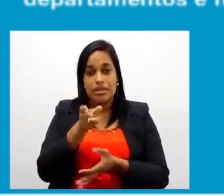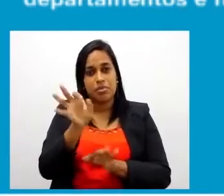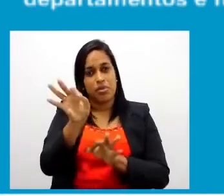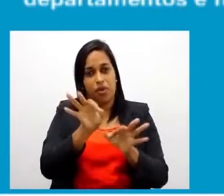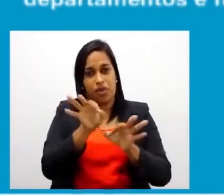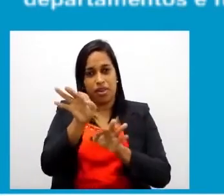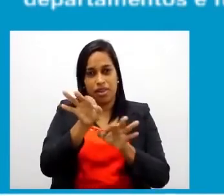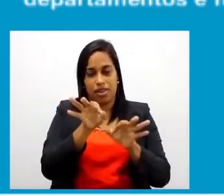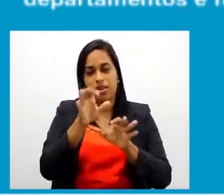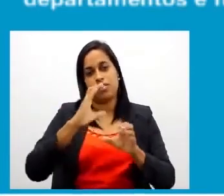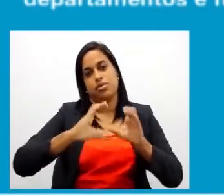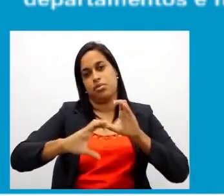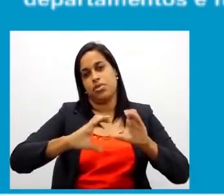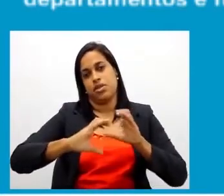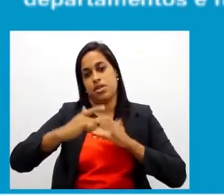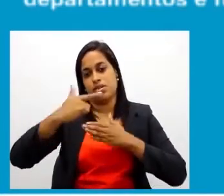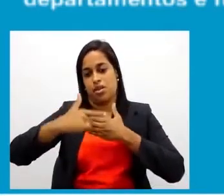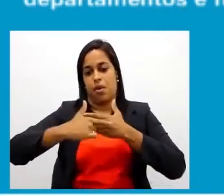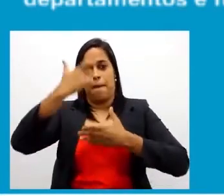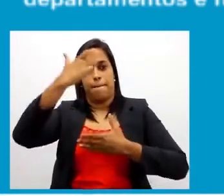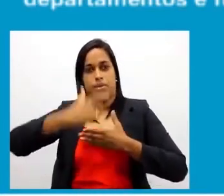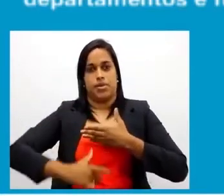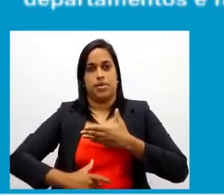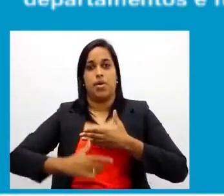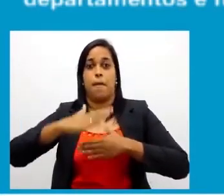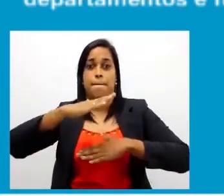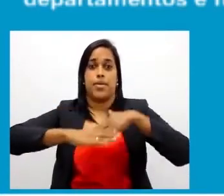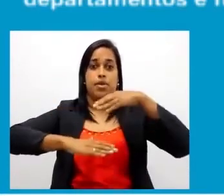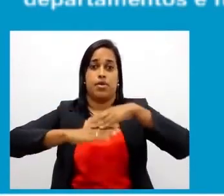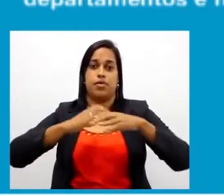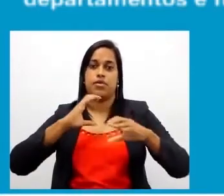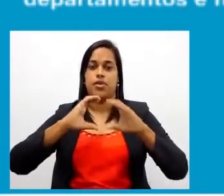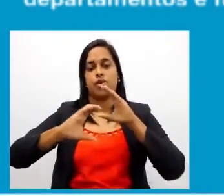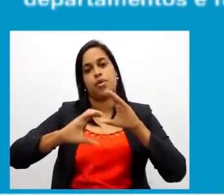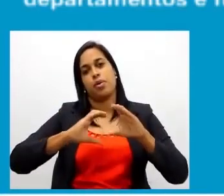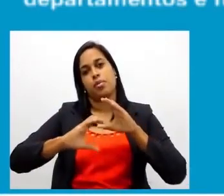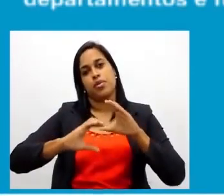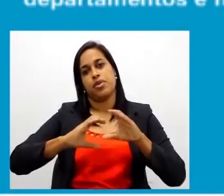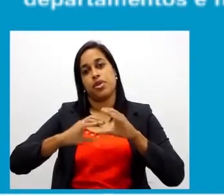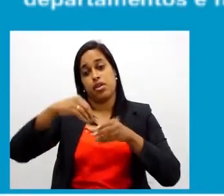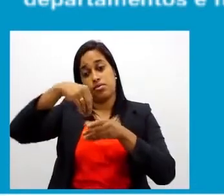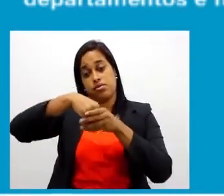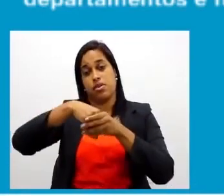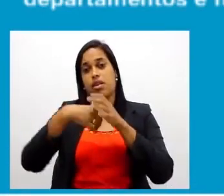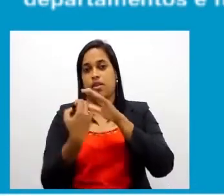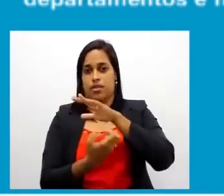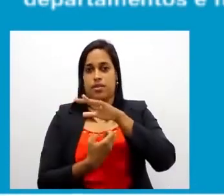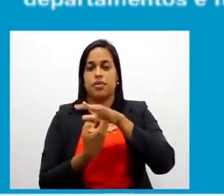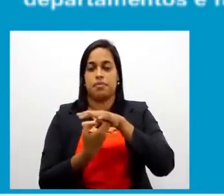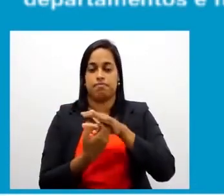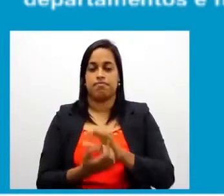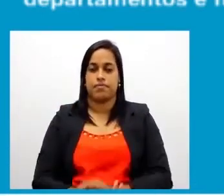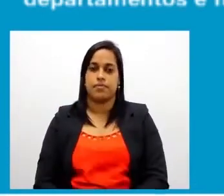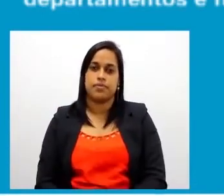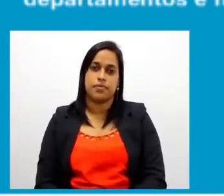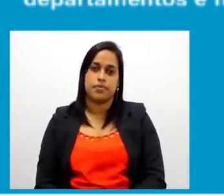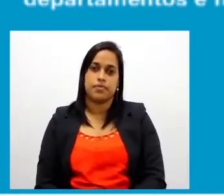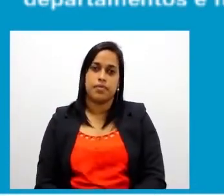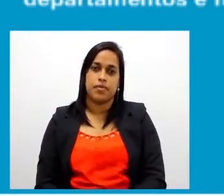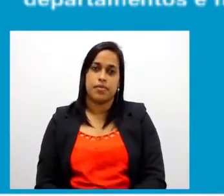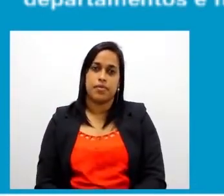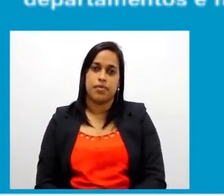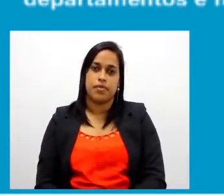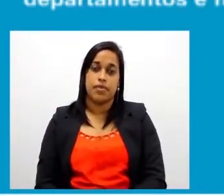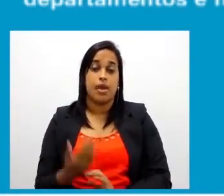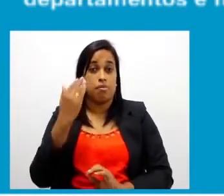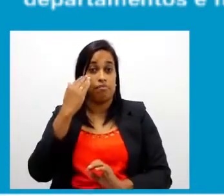entre departamentos é nosso papel como profissionais de comunicação e comunicadores internos dentro das empresas.